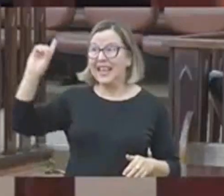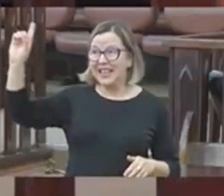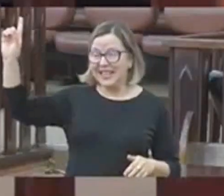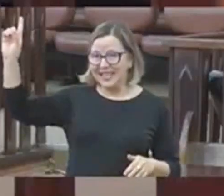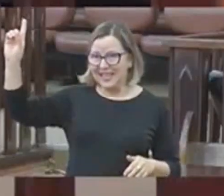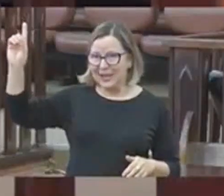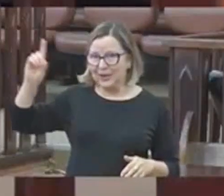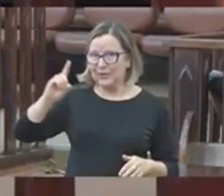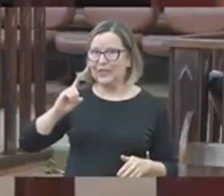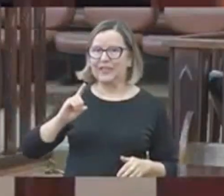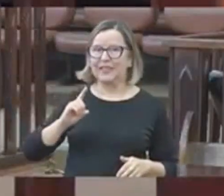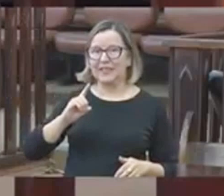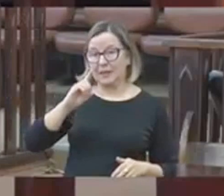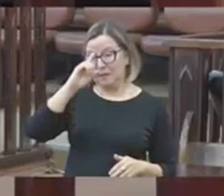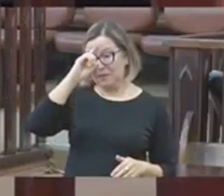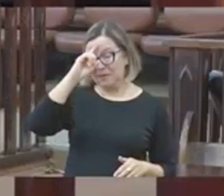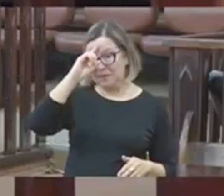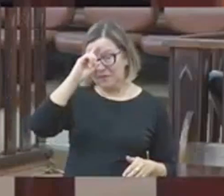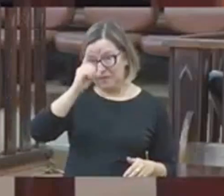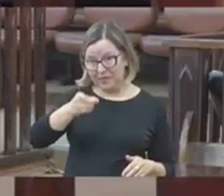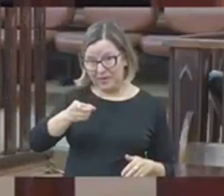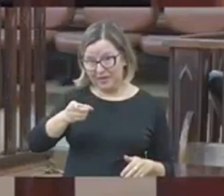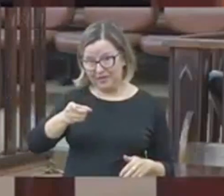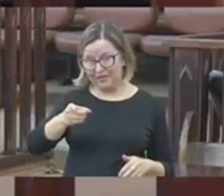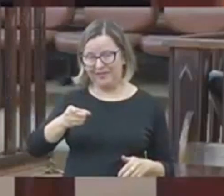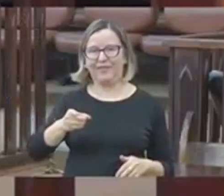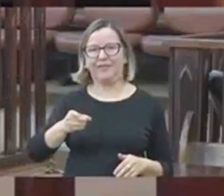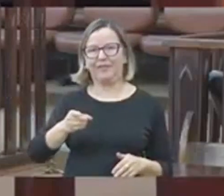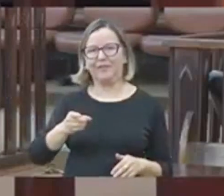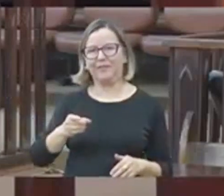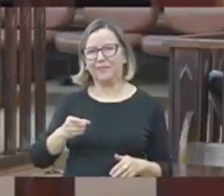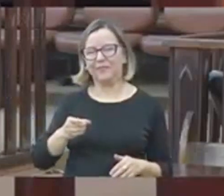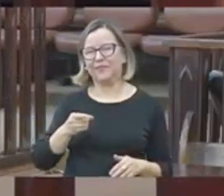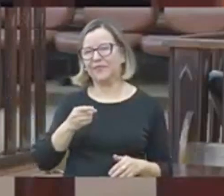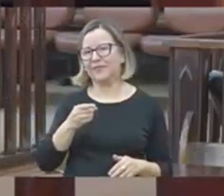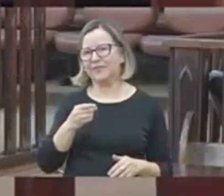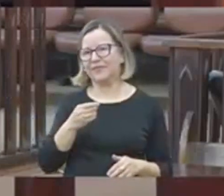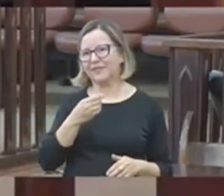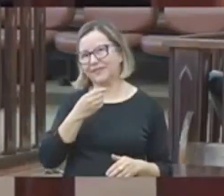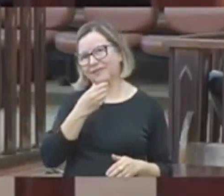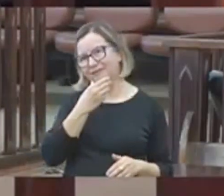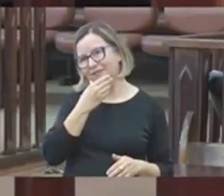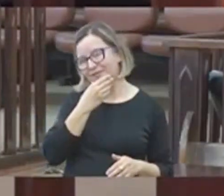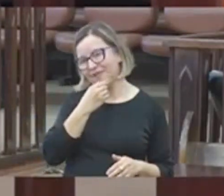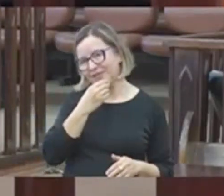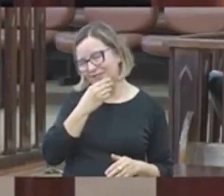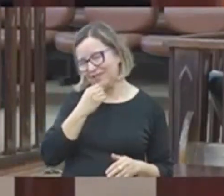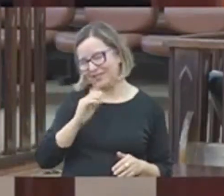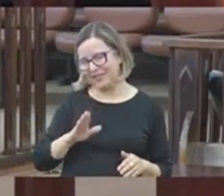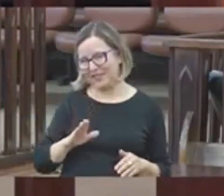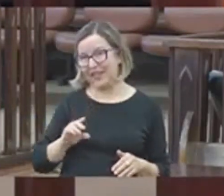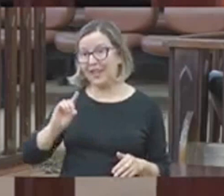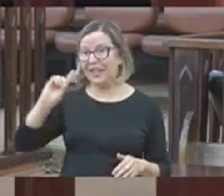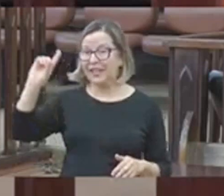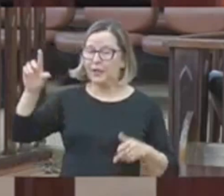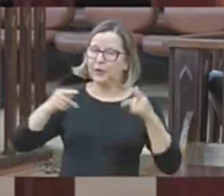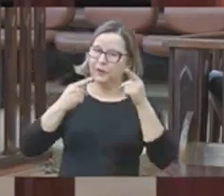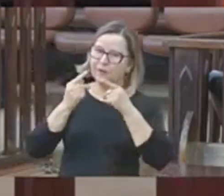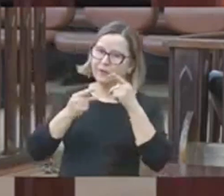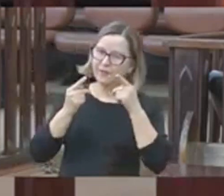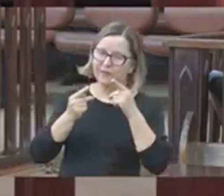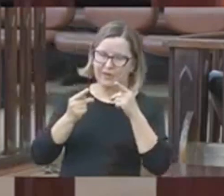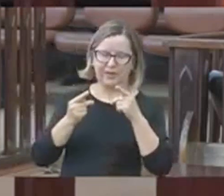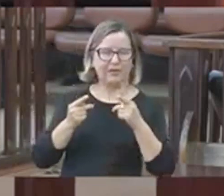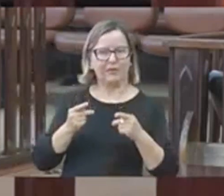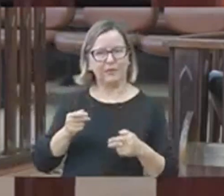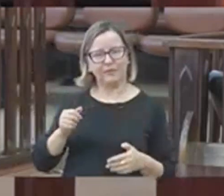O mandado ao homem. Deus foi muito claro, dizendo ao homem em